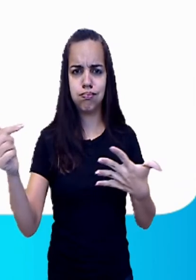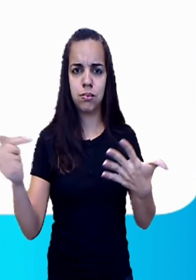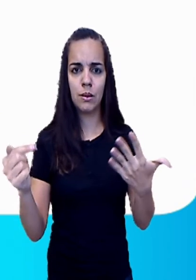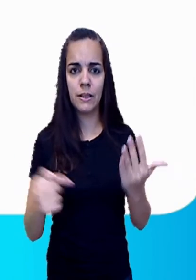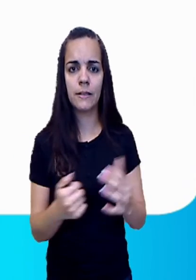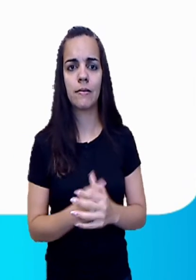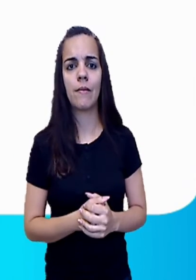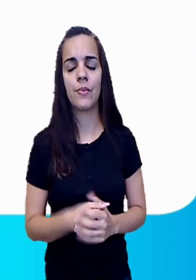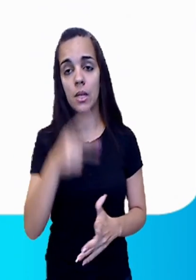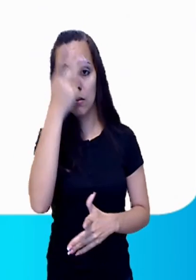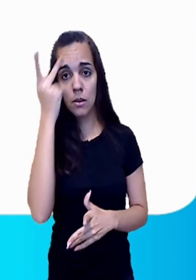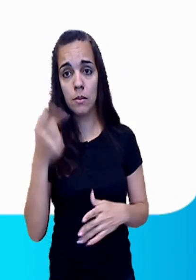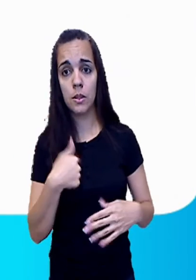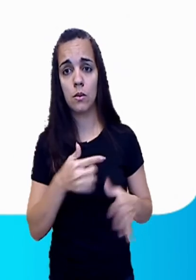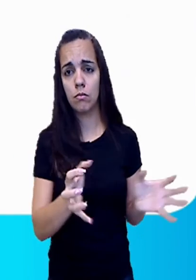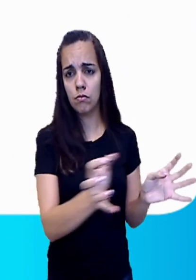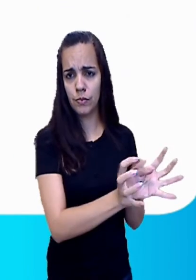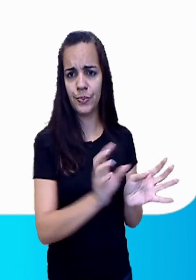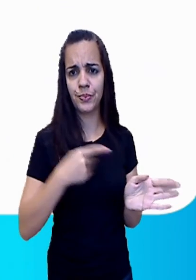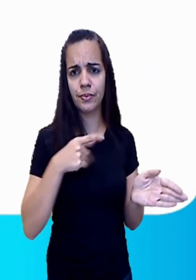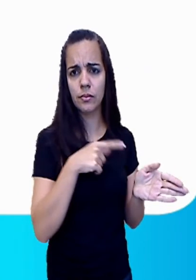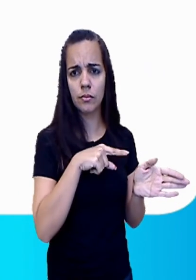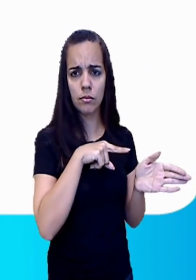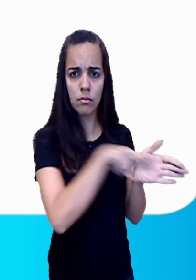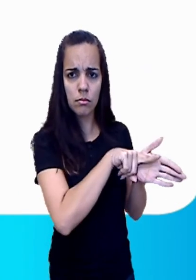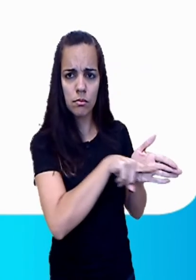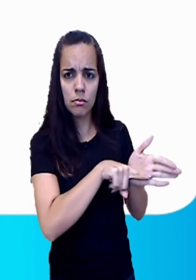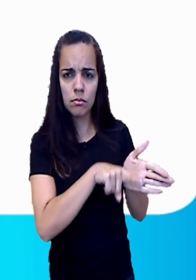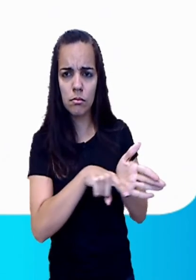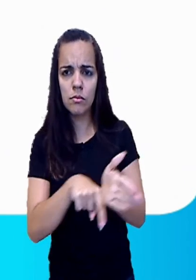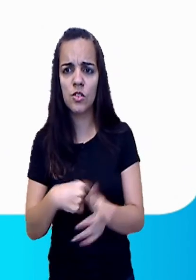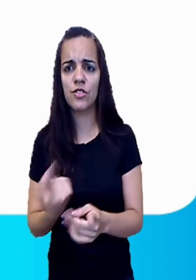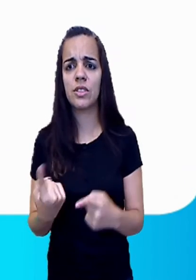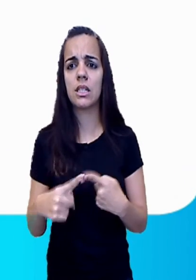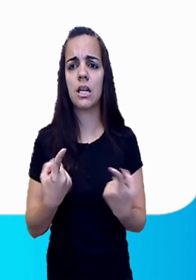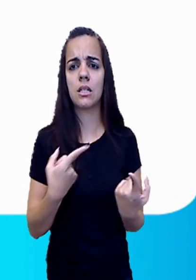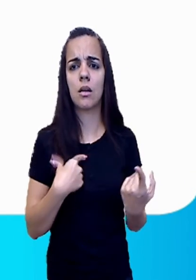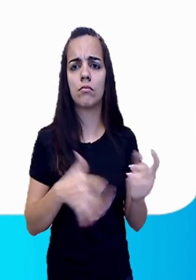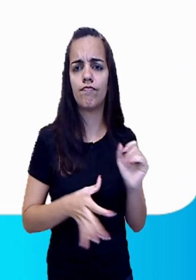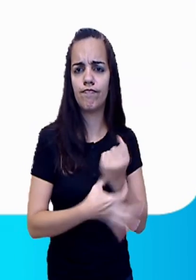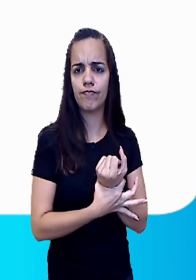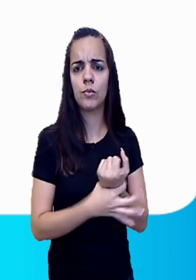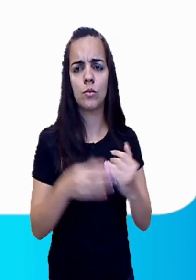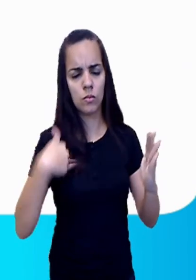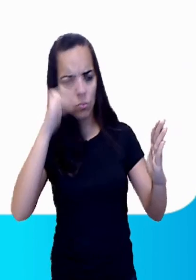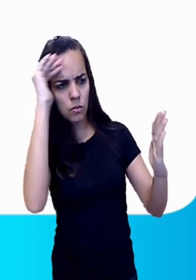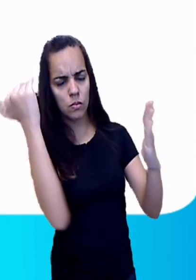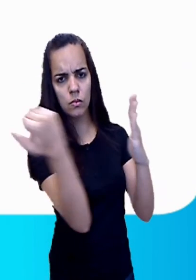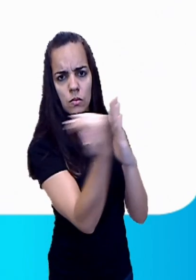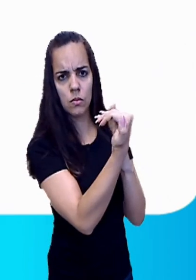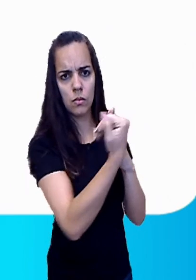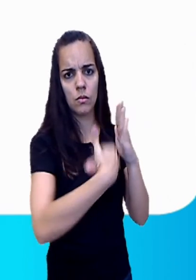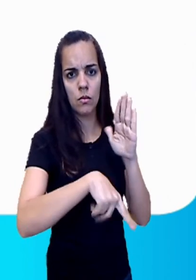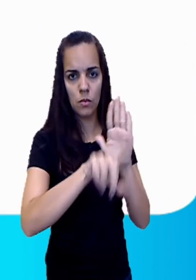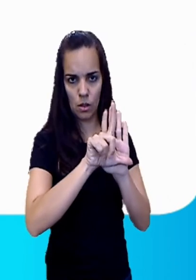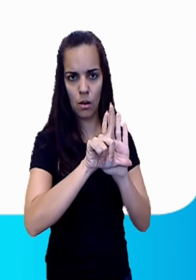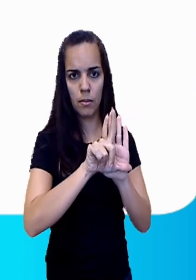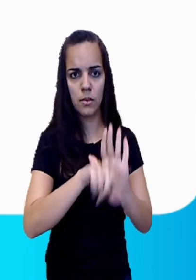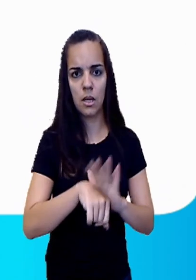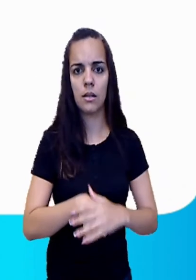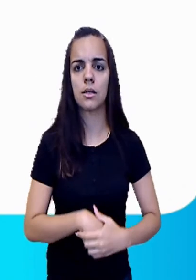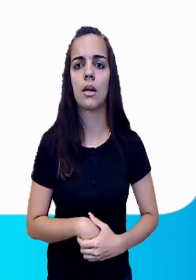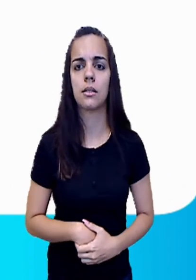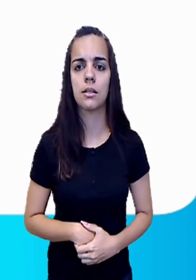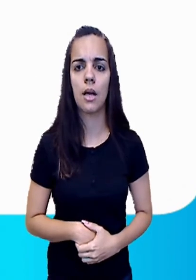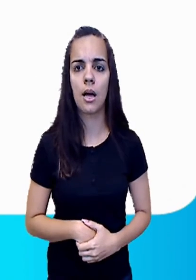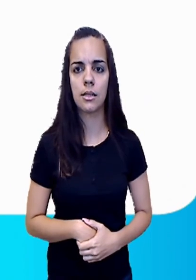pessoas responsáveis, órgãos públicos responsáveis para fiscalização e concessão em cumprimento